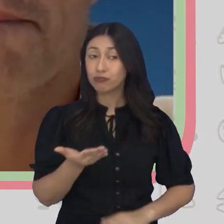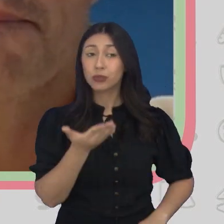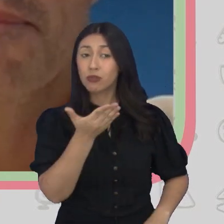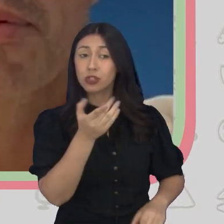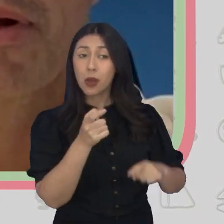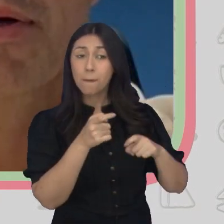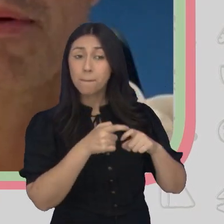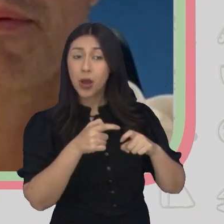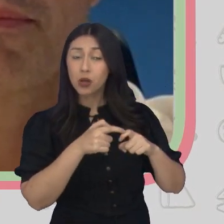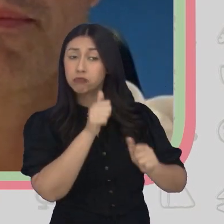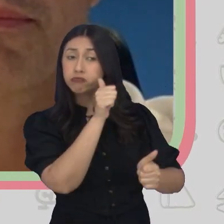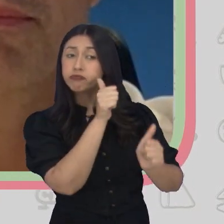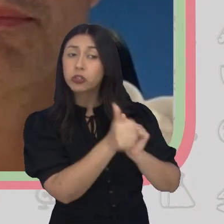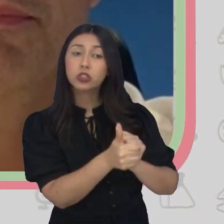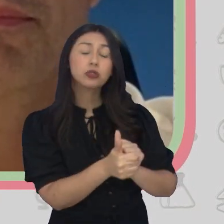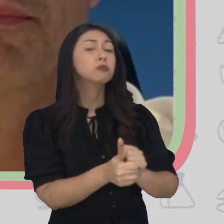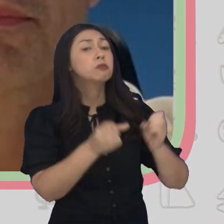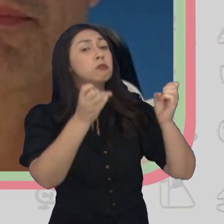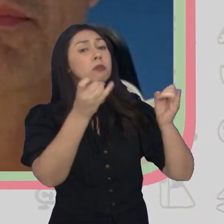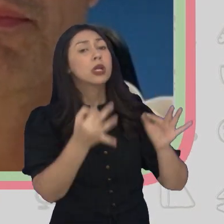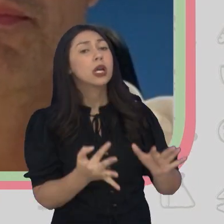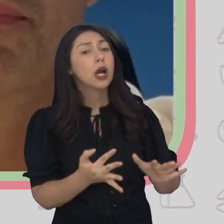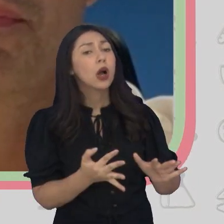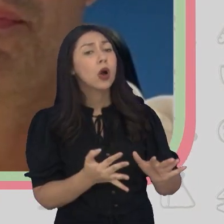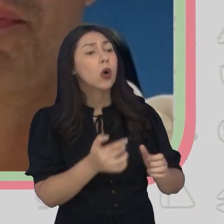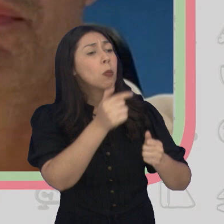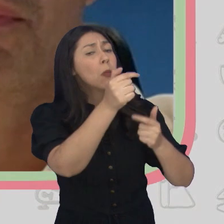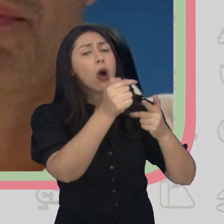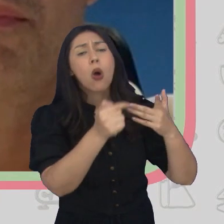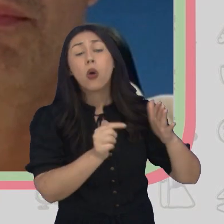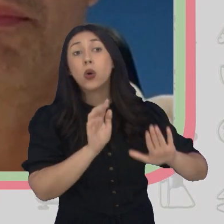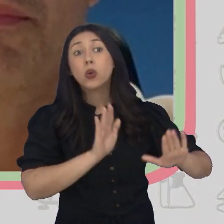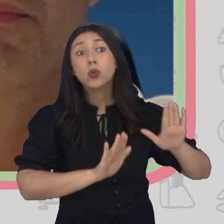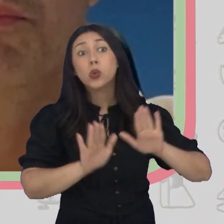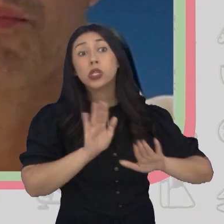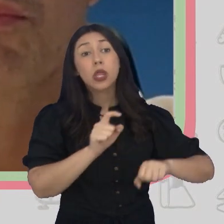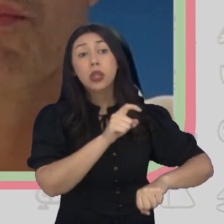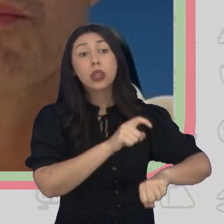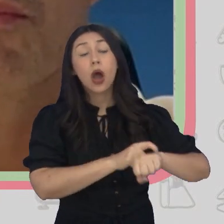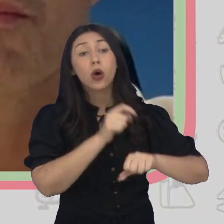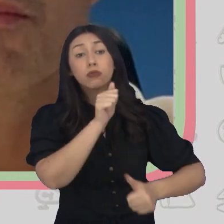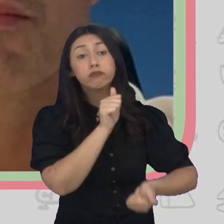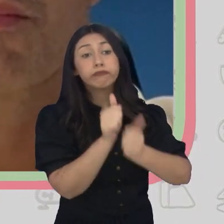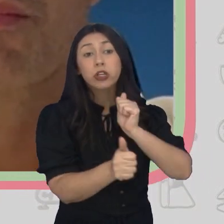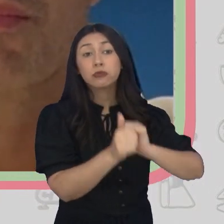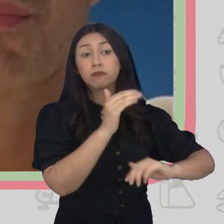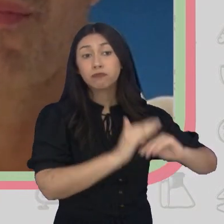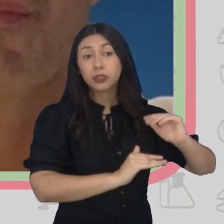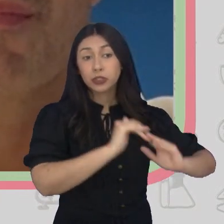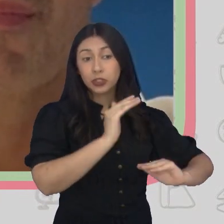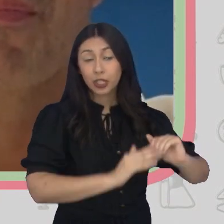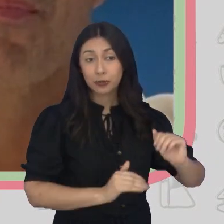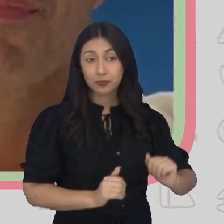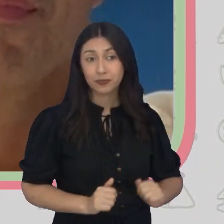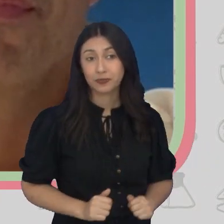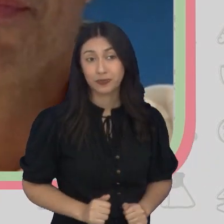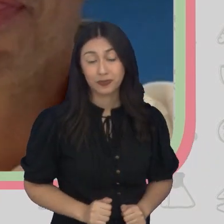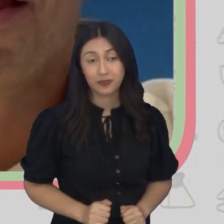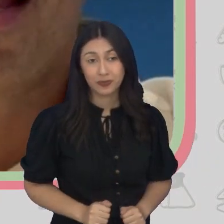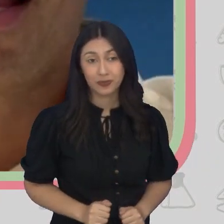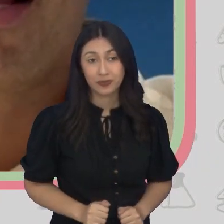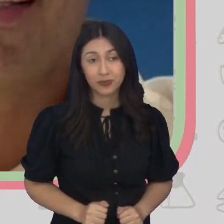são os principais cuidados quando o assunto é praticar aí alguma modalidade esportiva?